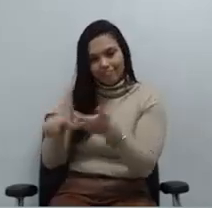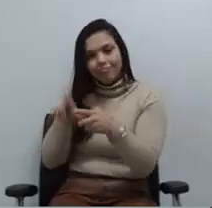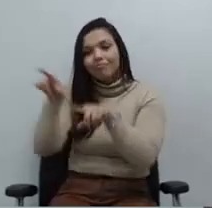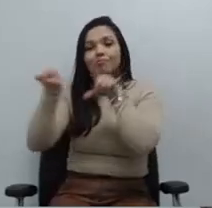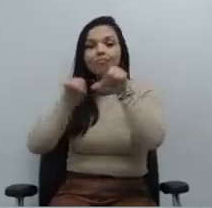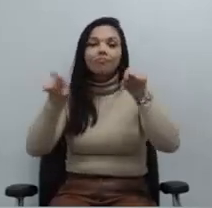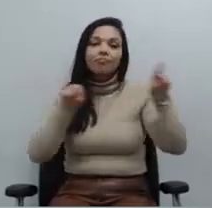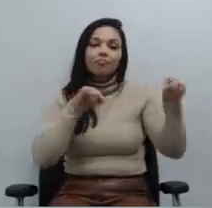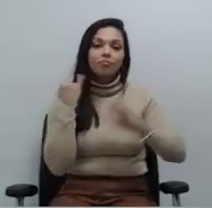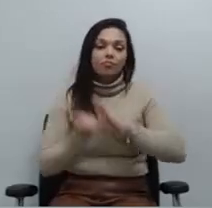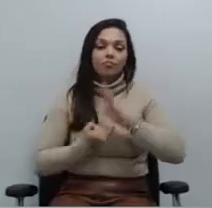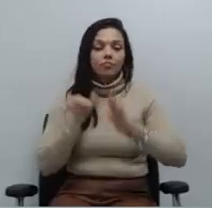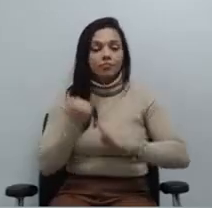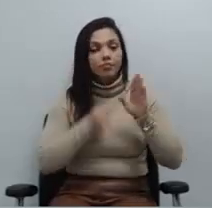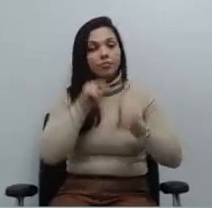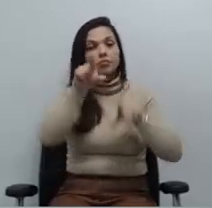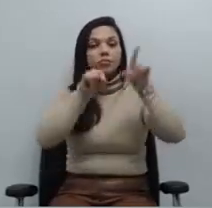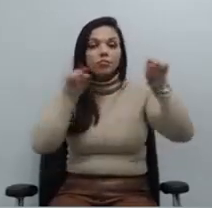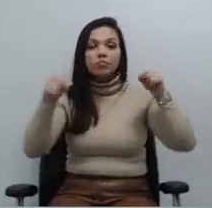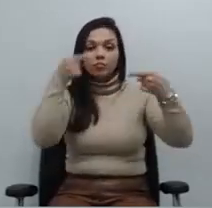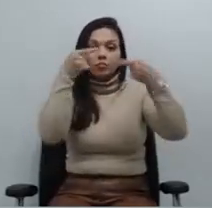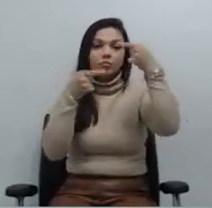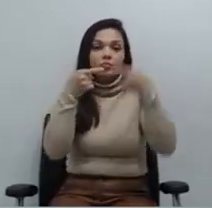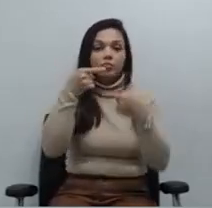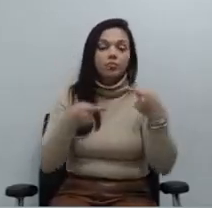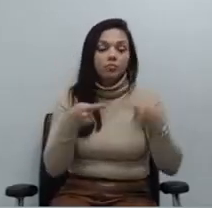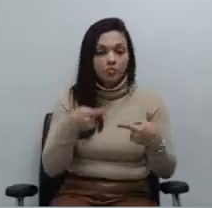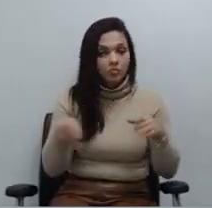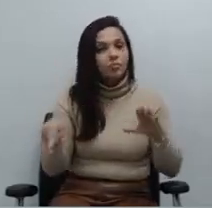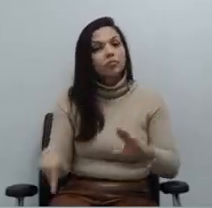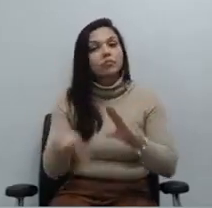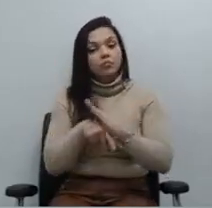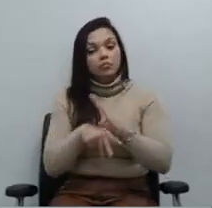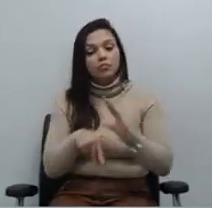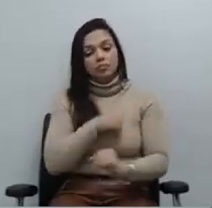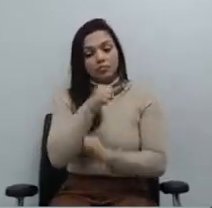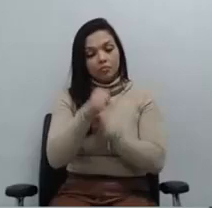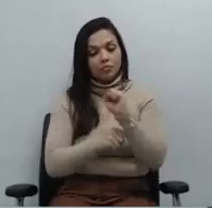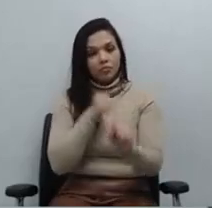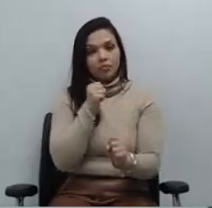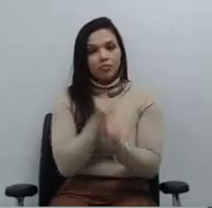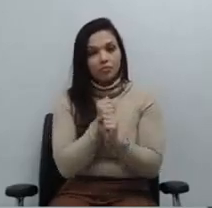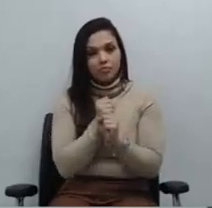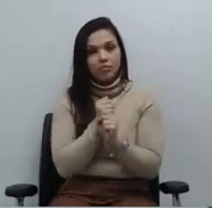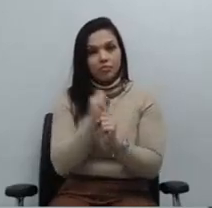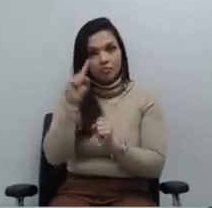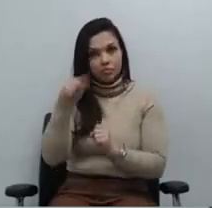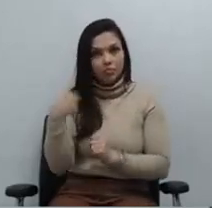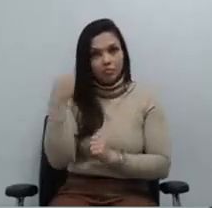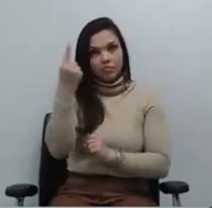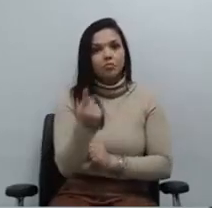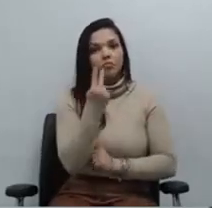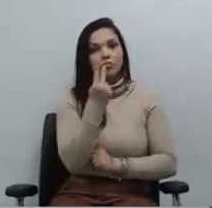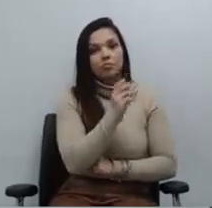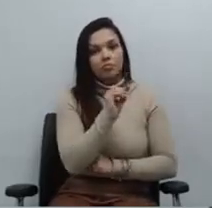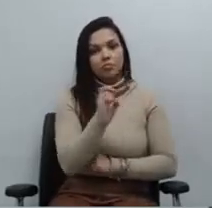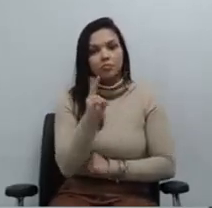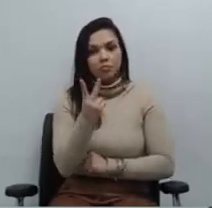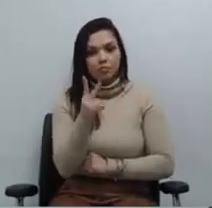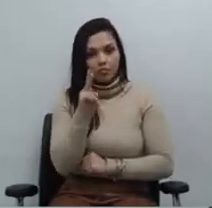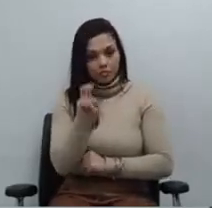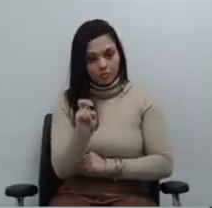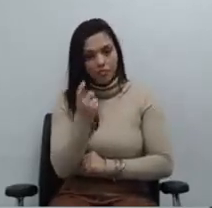as escolhas políticas da nossa instituição durante o próximo ano, né, o próximo exercício financeiro. Então, nós já de